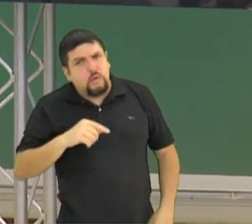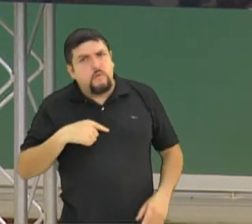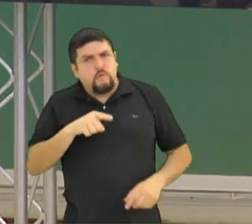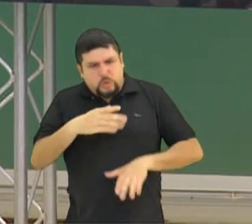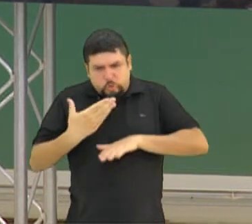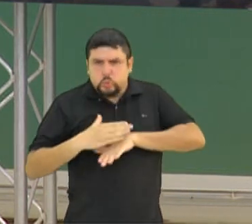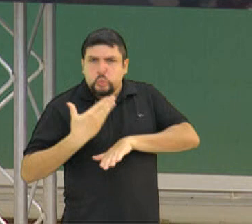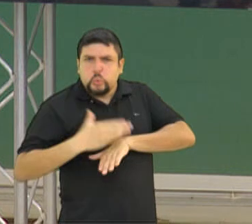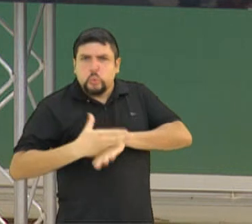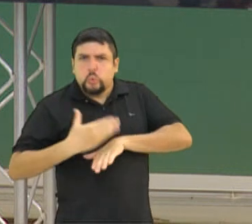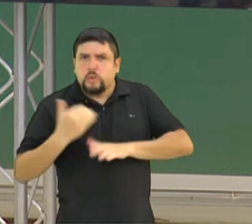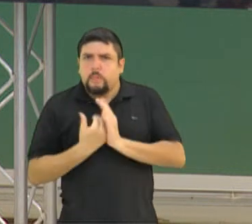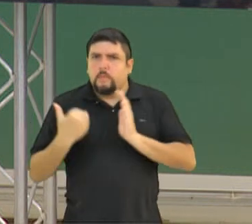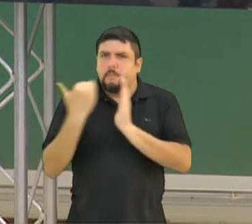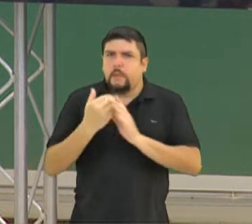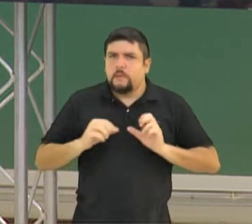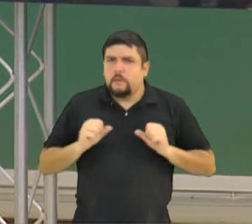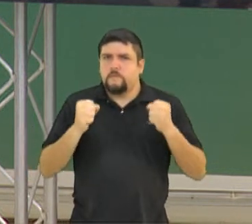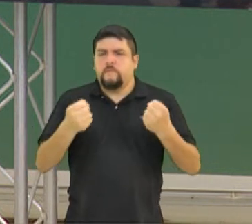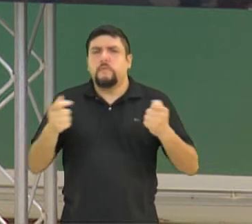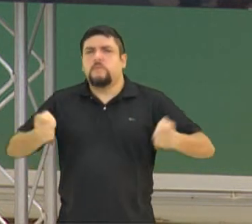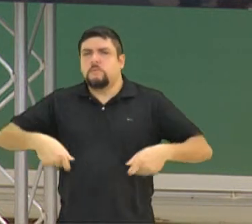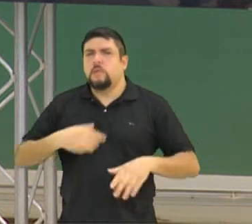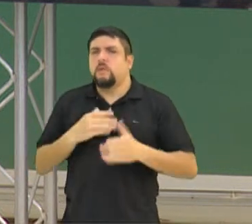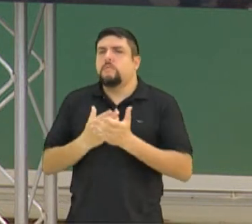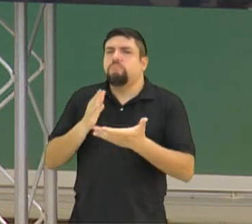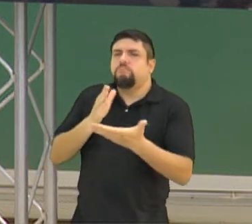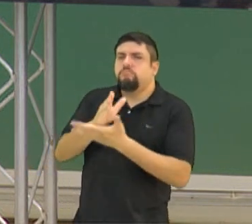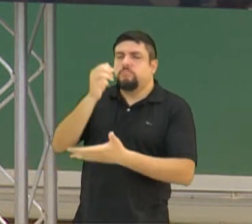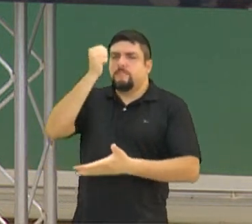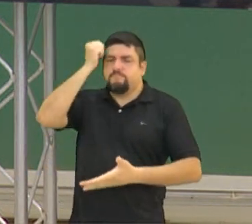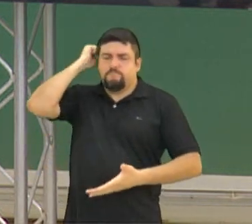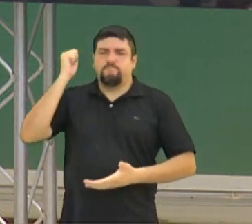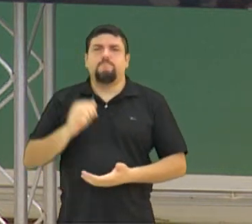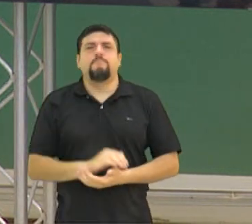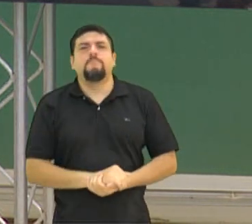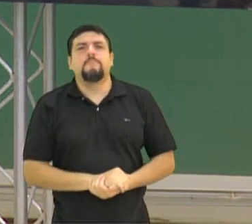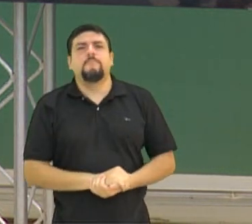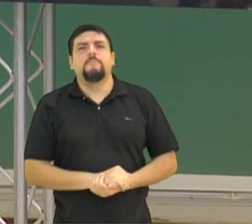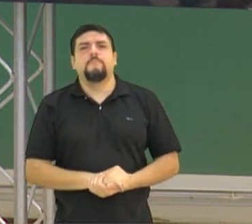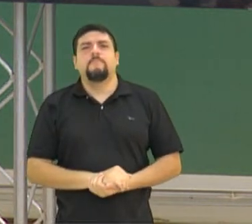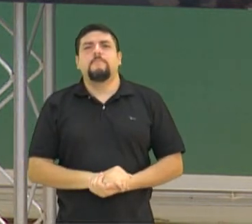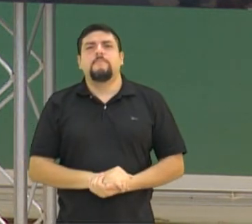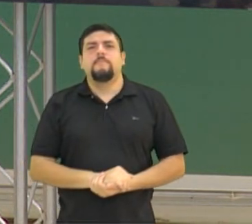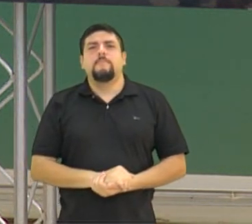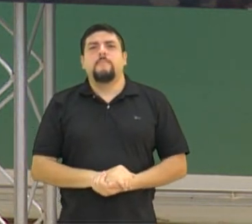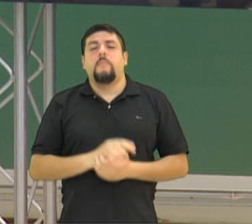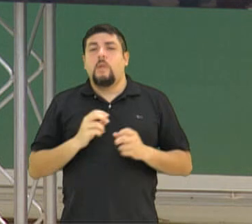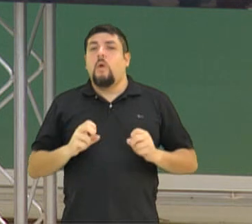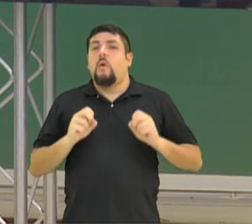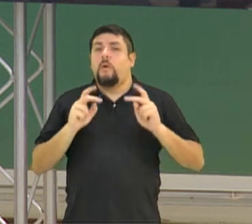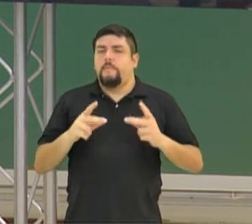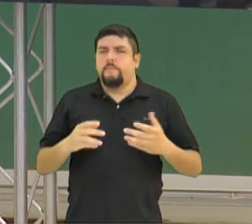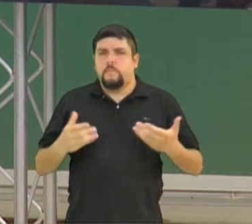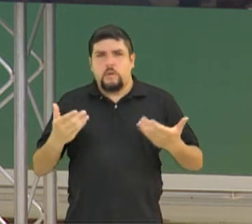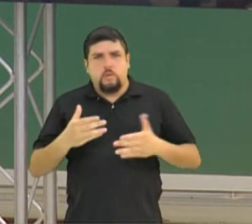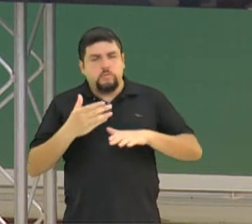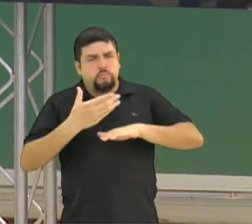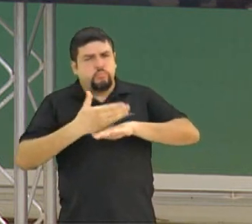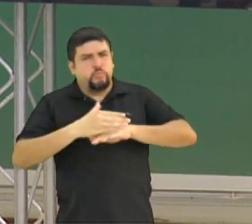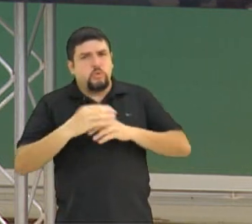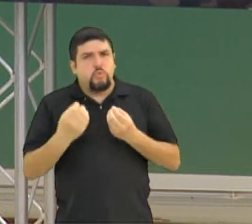Quanto mais esforço você tiver, mais chance de você passar você vai ter, tá bom? Vamos verificar então a existência, galera, de